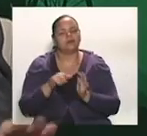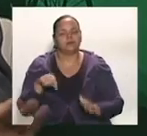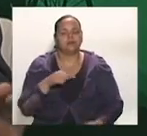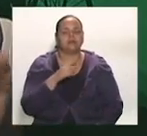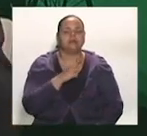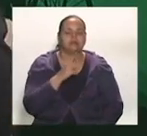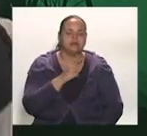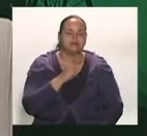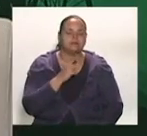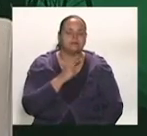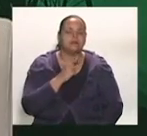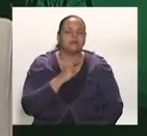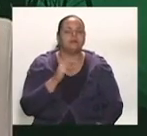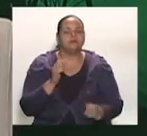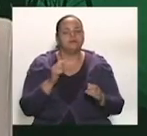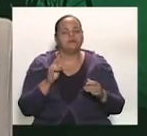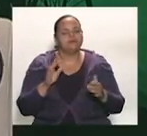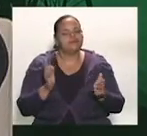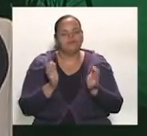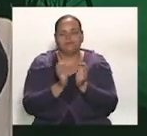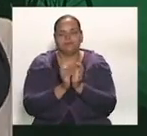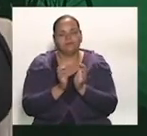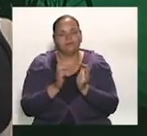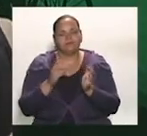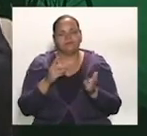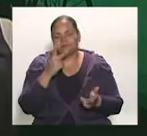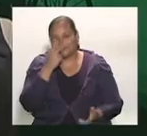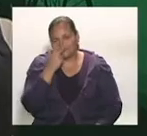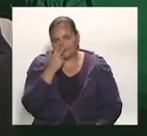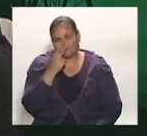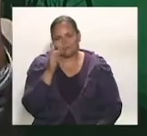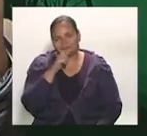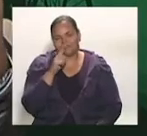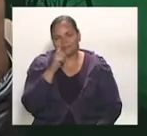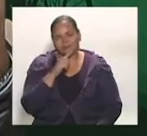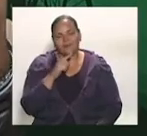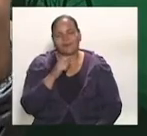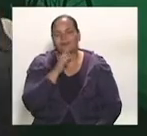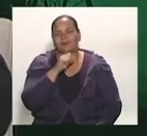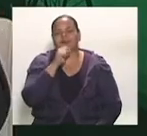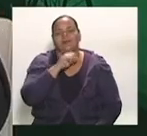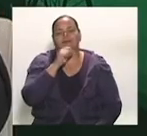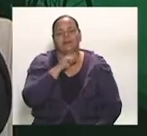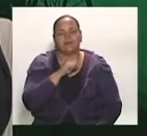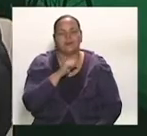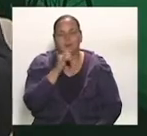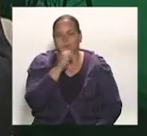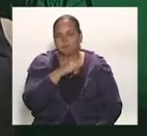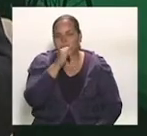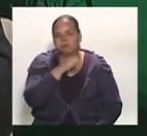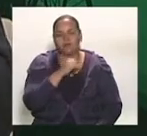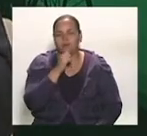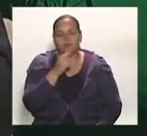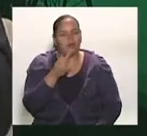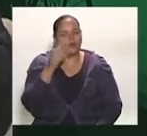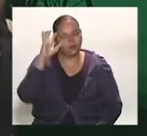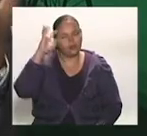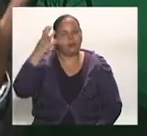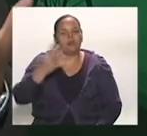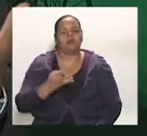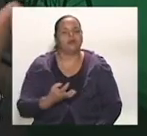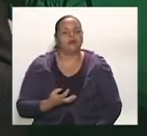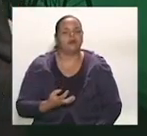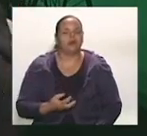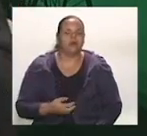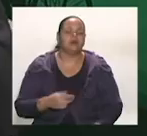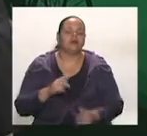prática desportiva, não é de fiscalização. Então, a gente tem um sistema completamente obtuso, um verdadeiro